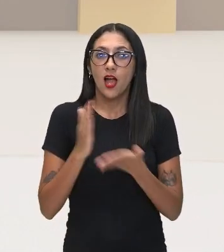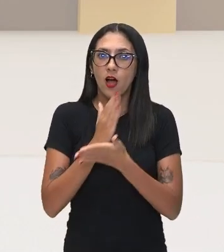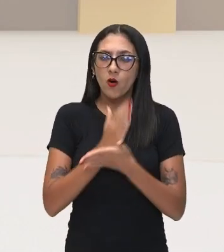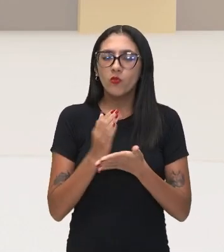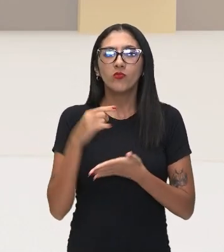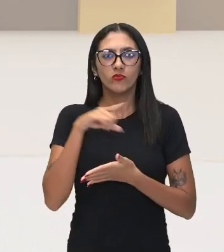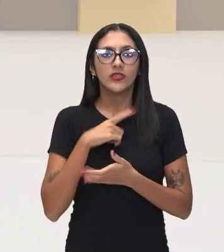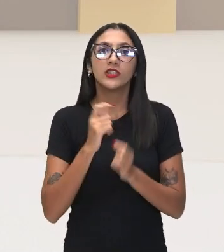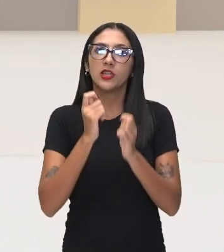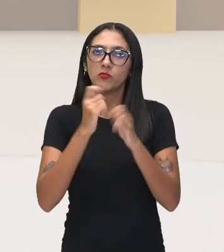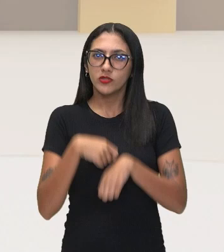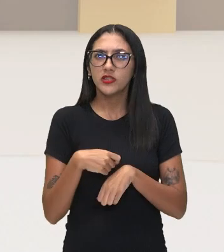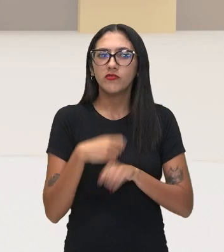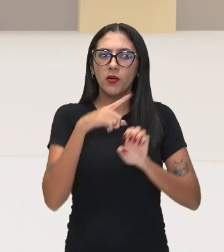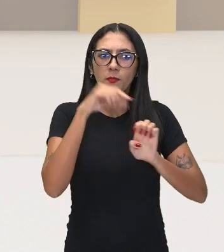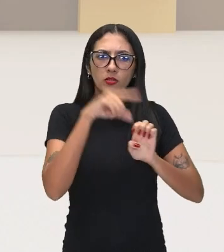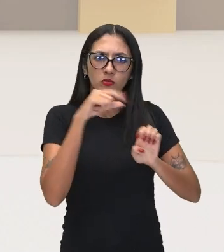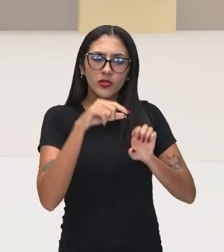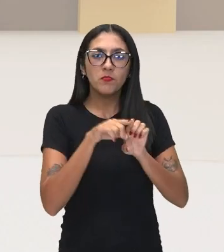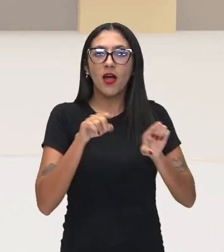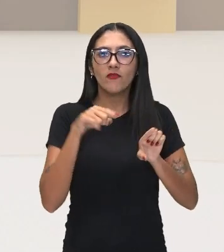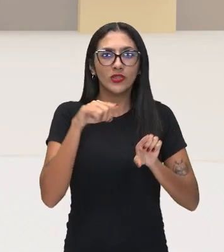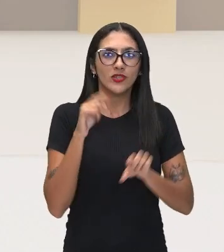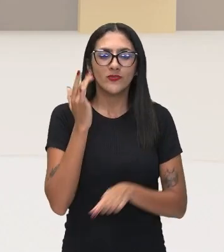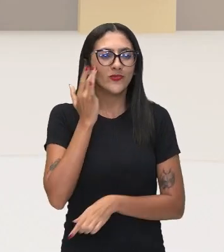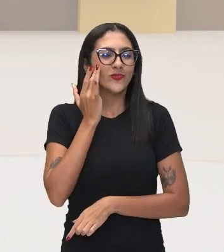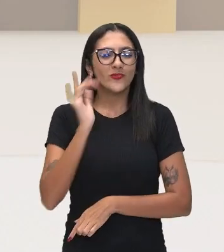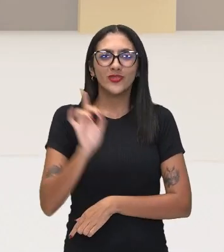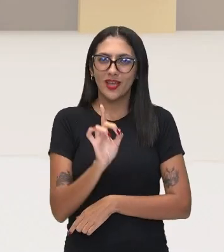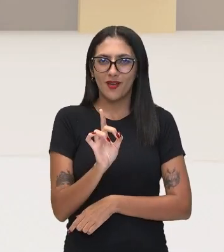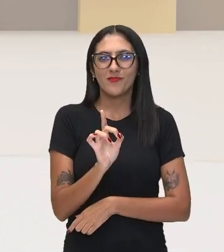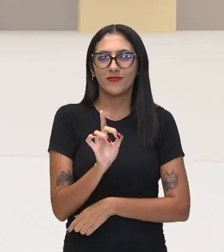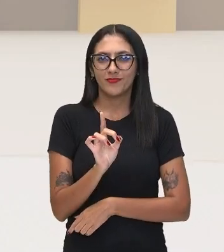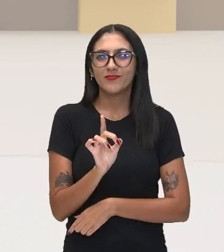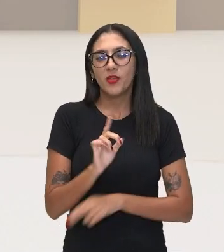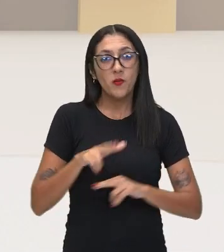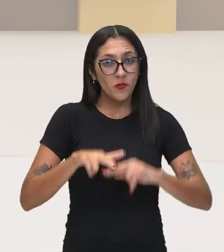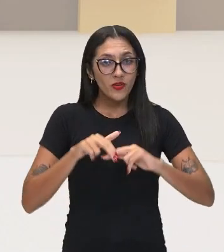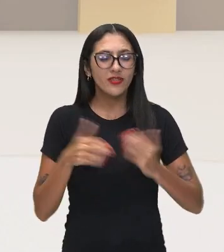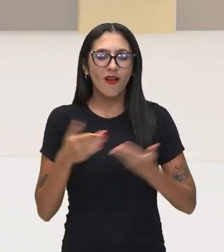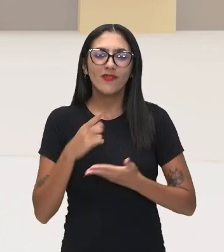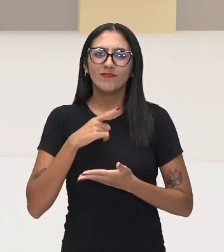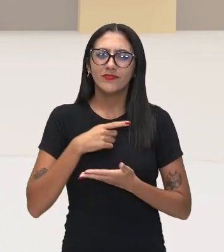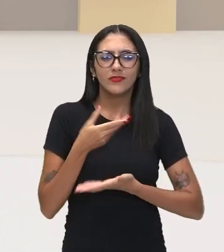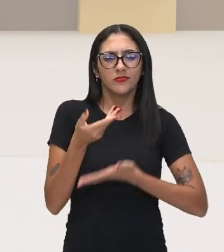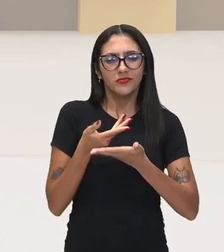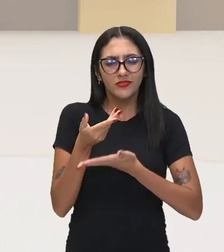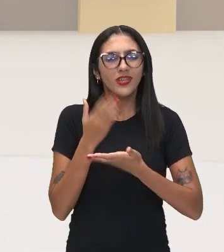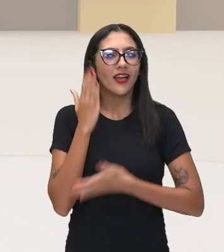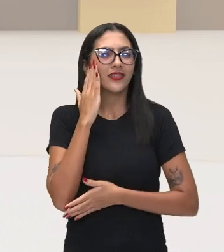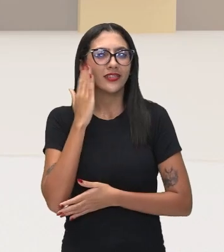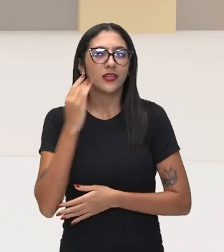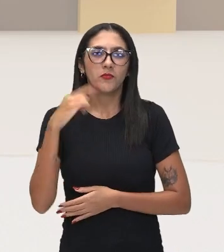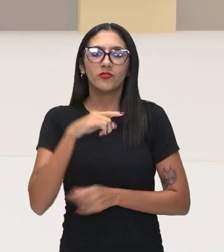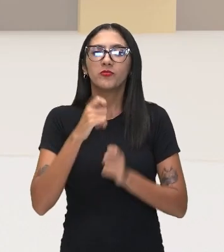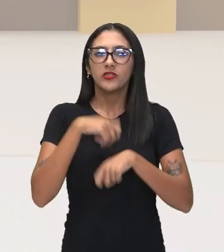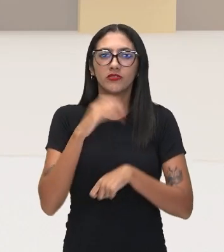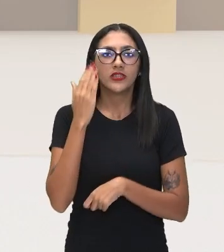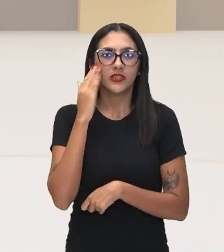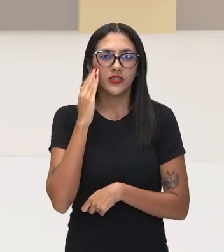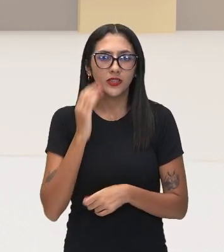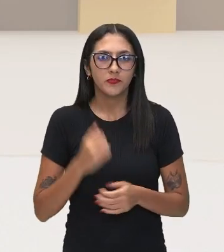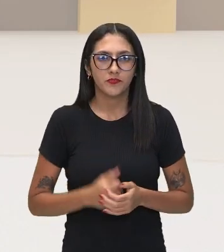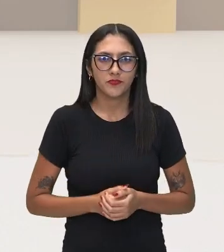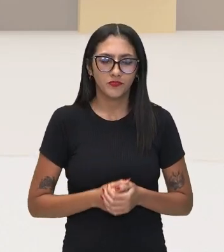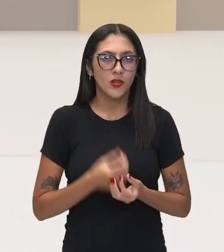praticando empreendedorismo, mas não têm essa noção, né, Rodrigo? Então, a gente vai também conversar para vocês entenderem, tá? Mas o que é? Meu Deus, eu já estou